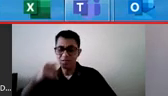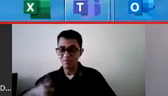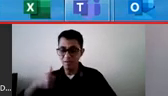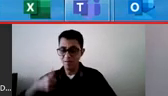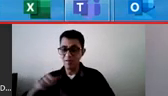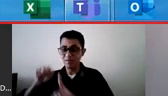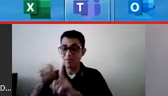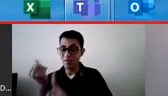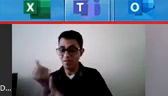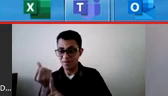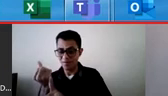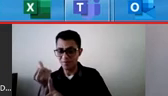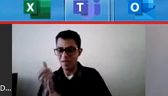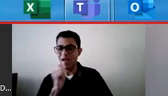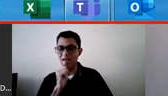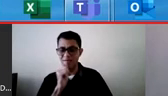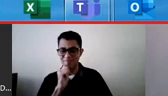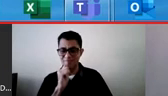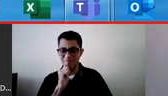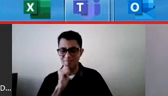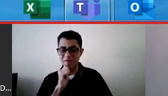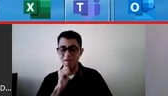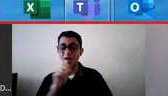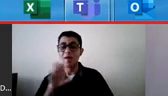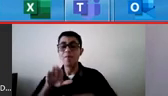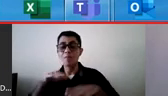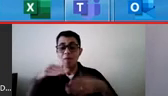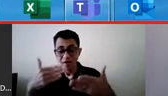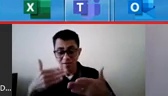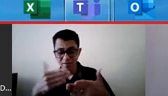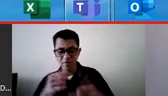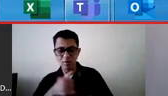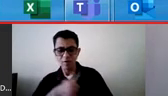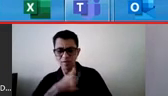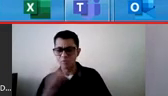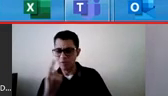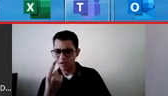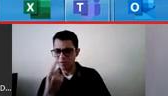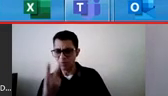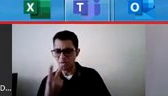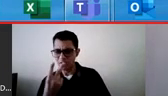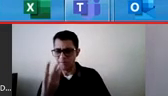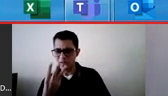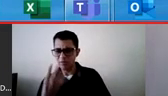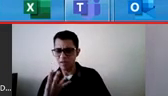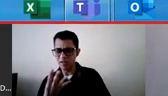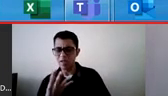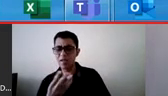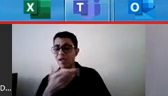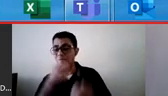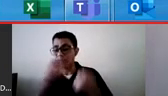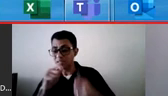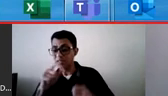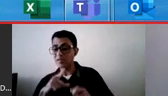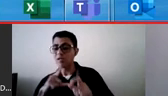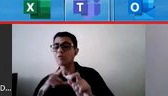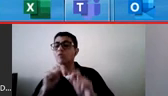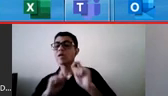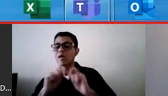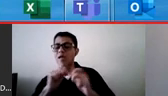6 meses. Ainda não, mas a partir do momento que ela tiver 1 ano, 2, ela tem que ter